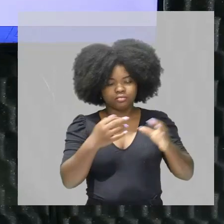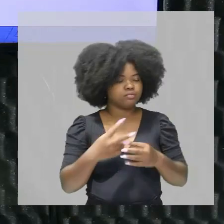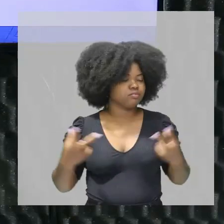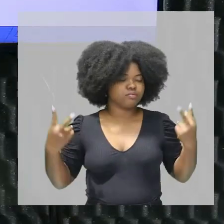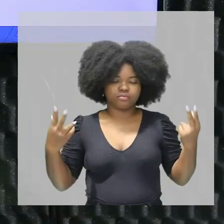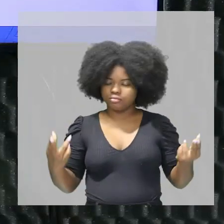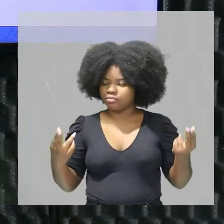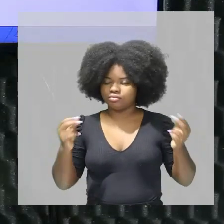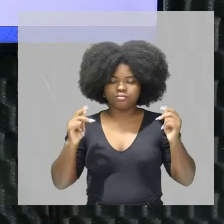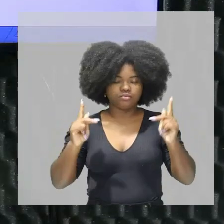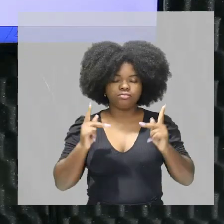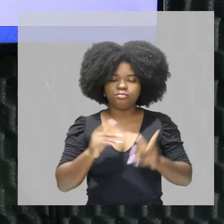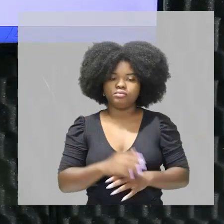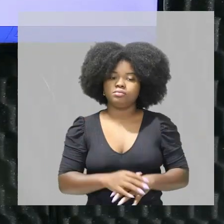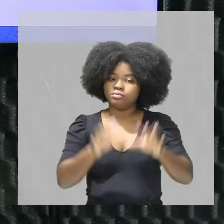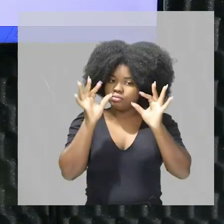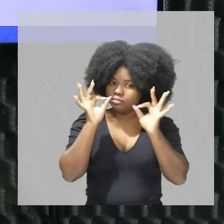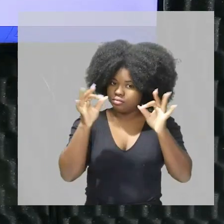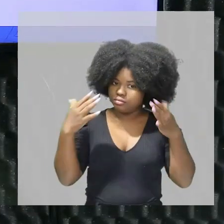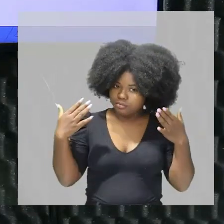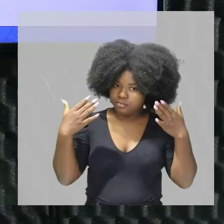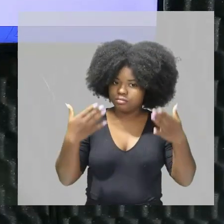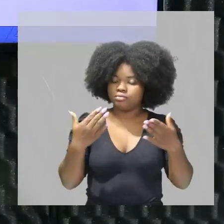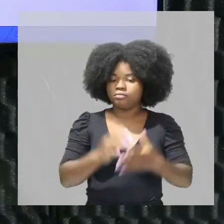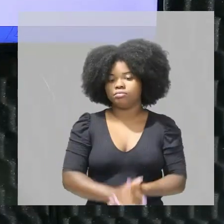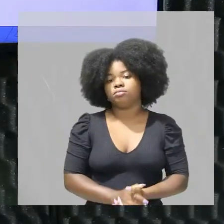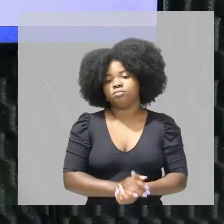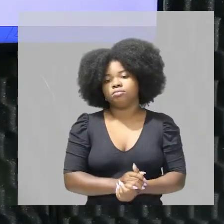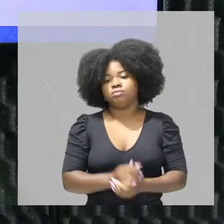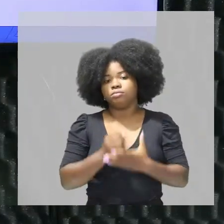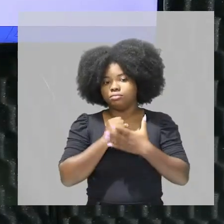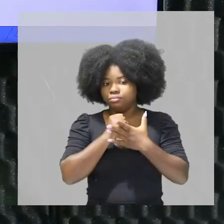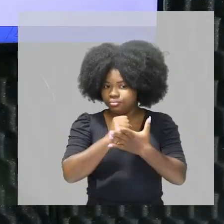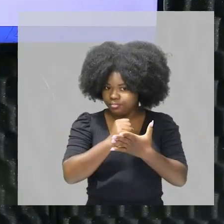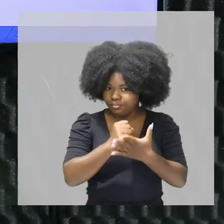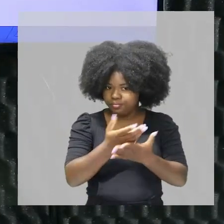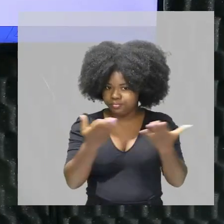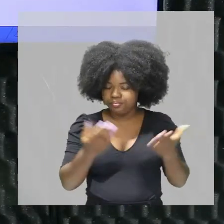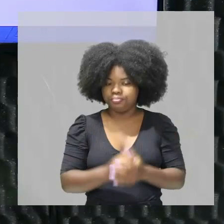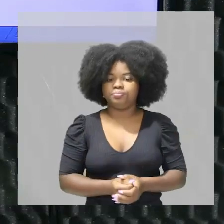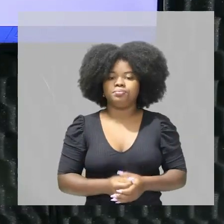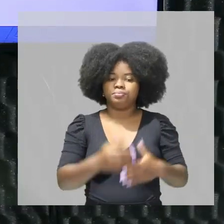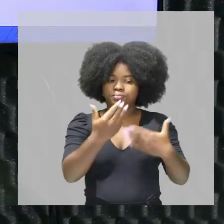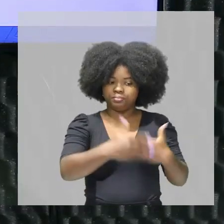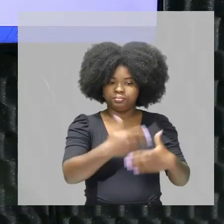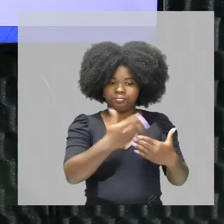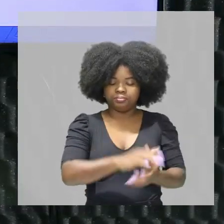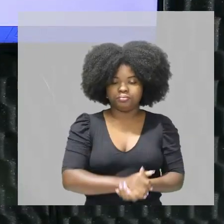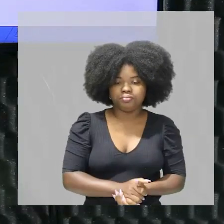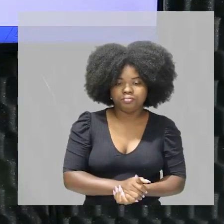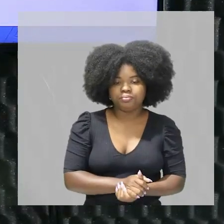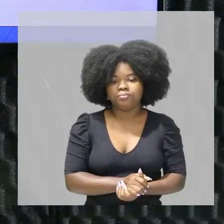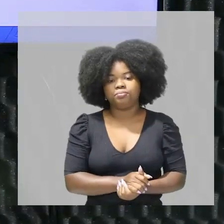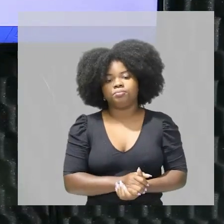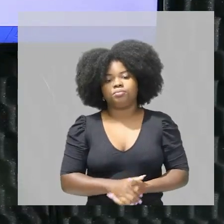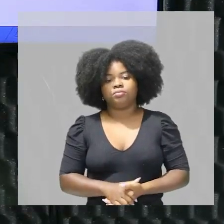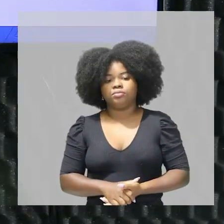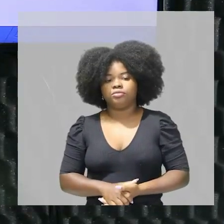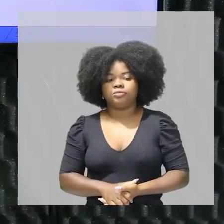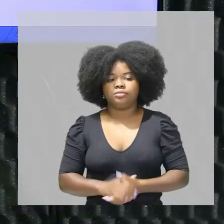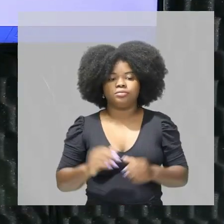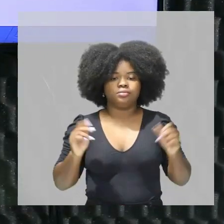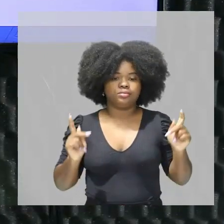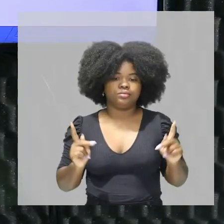então Chama tua atenção isso ajuda muito salva vidas na hora da prova tira do desespero